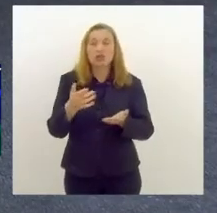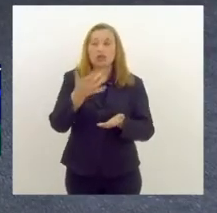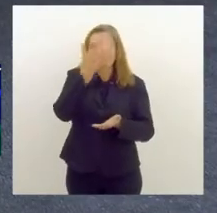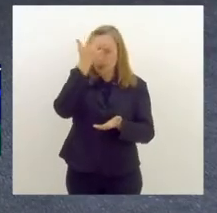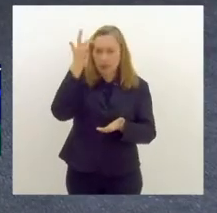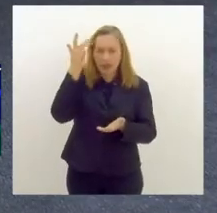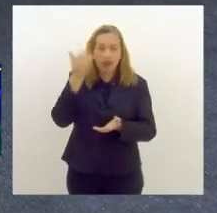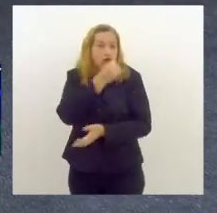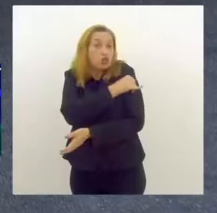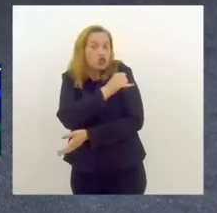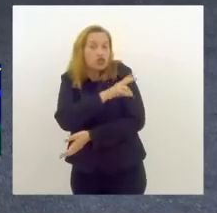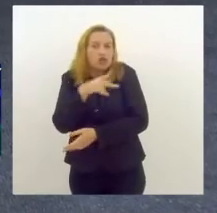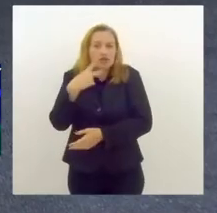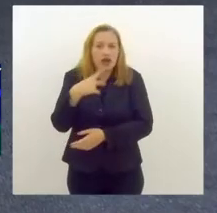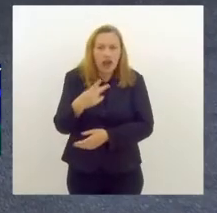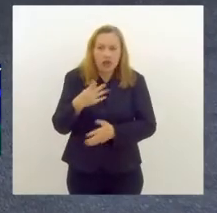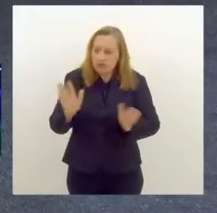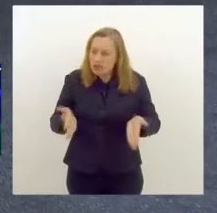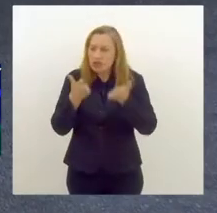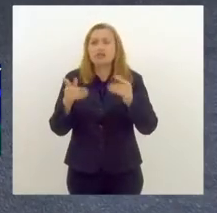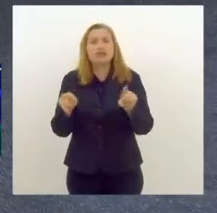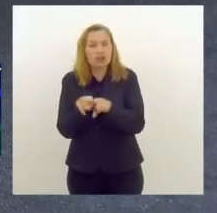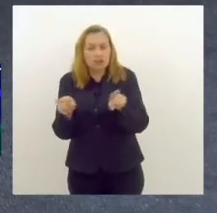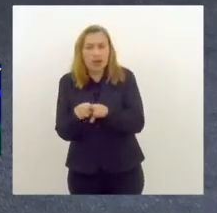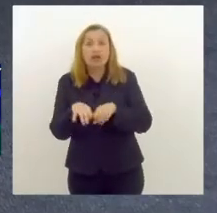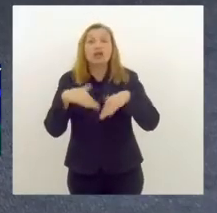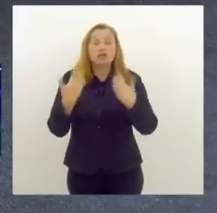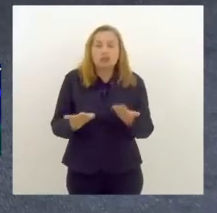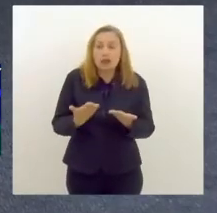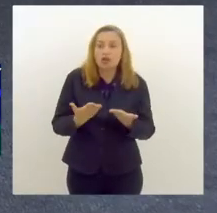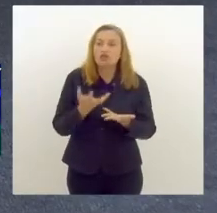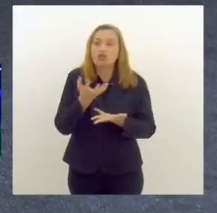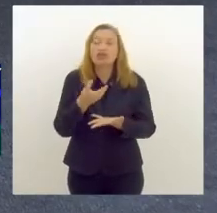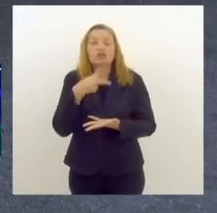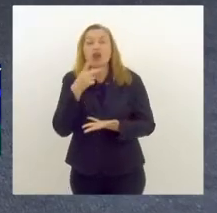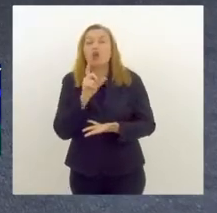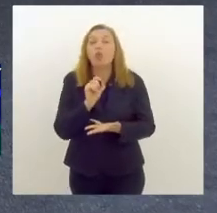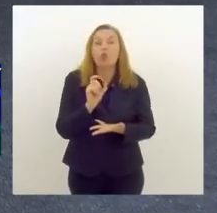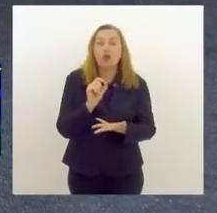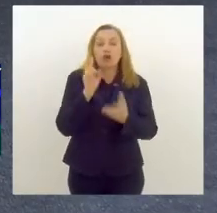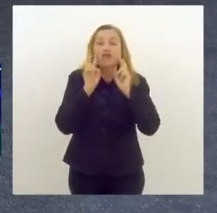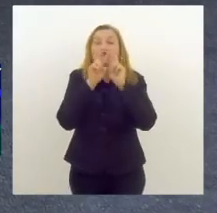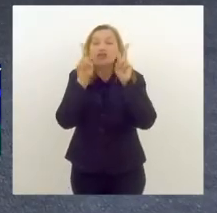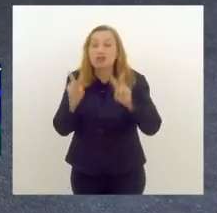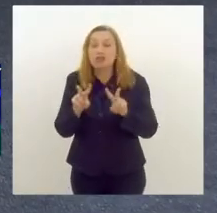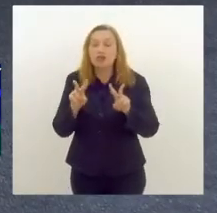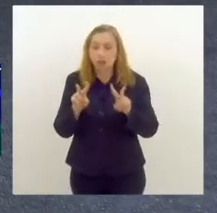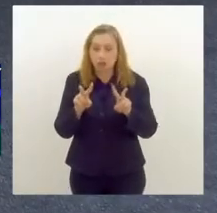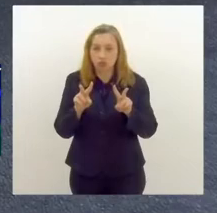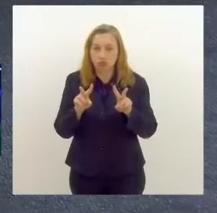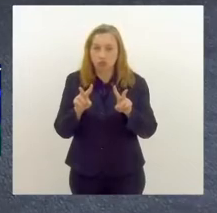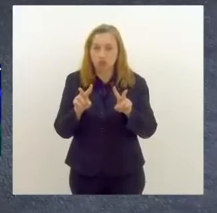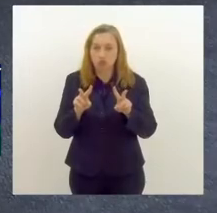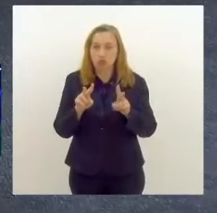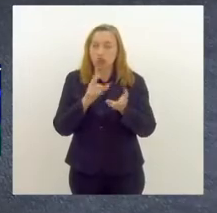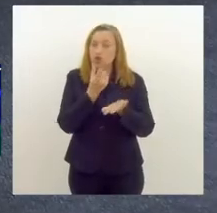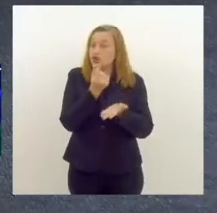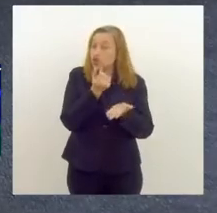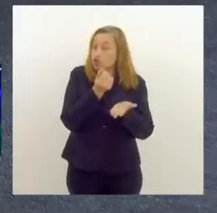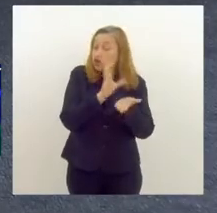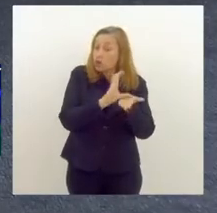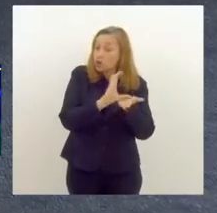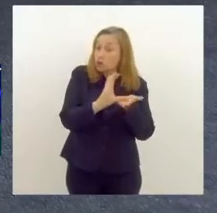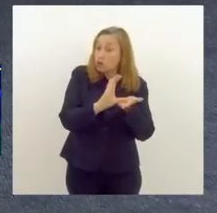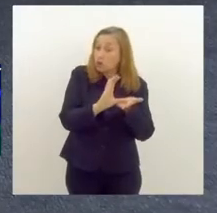Rio de Janeiro é citado por essa iniciativa também. Então, assim, o que a gente quer dizer é o seguinte: do ponto de vista da destinação do recurso público, nós